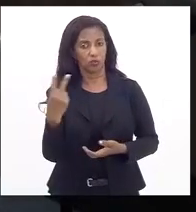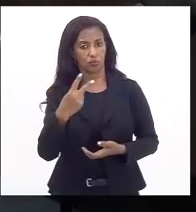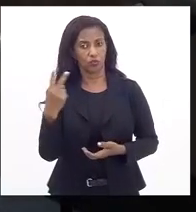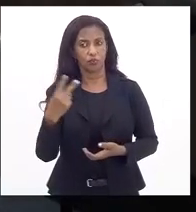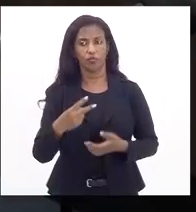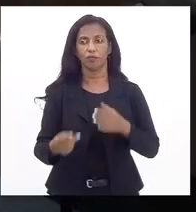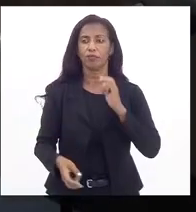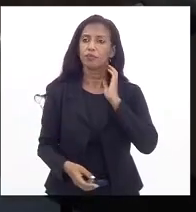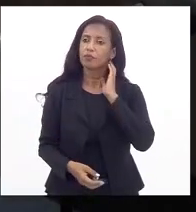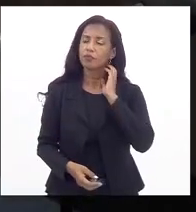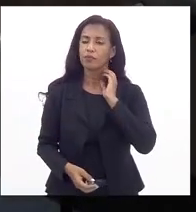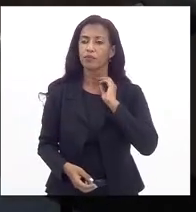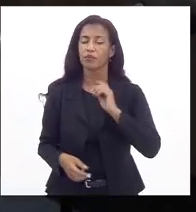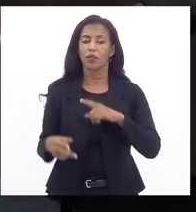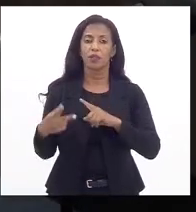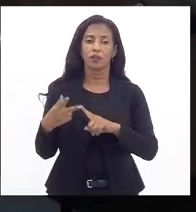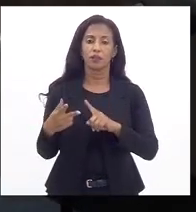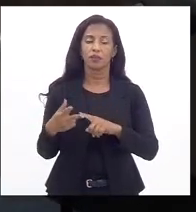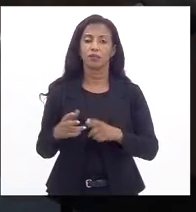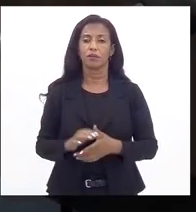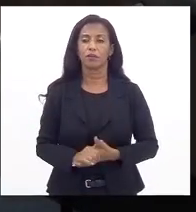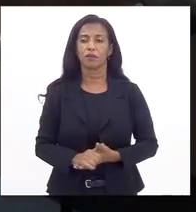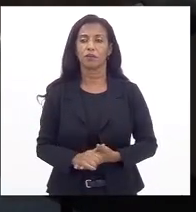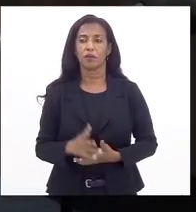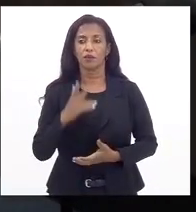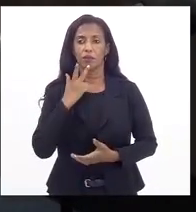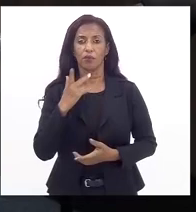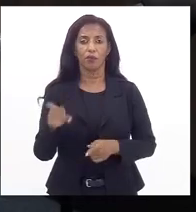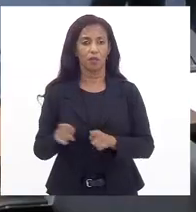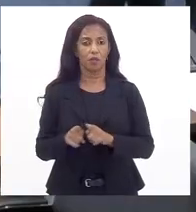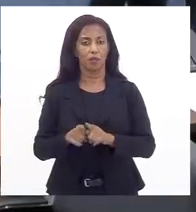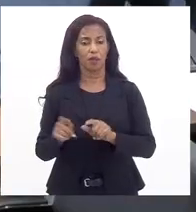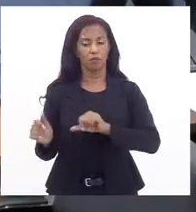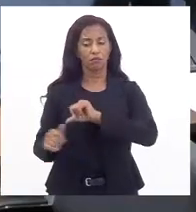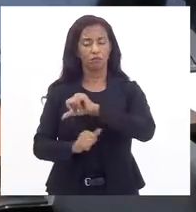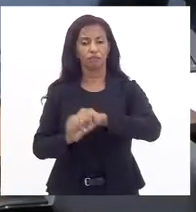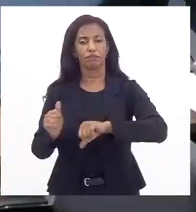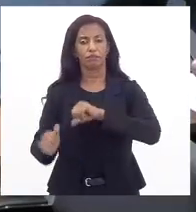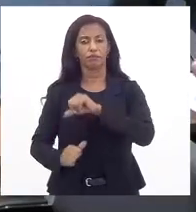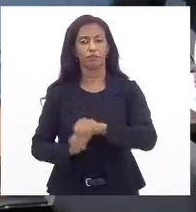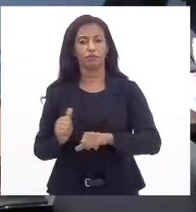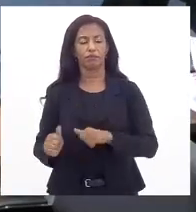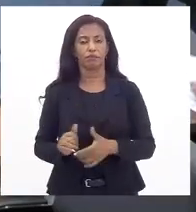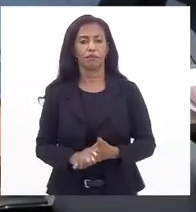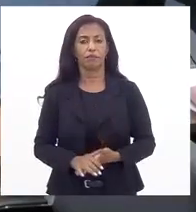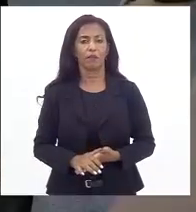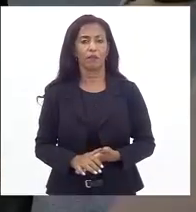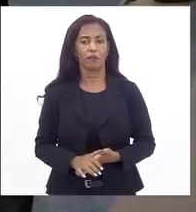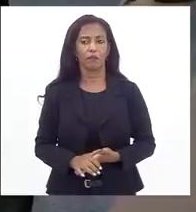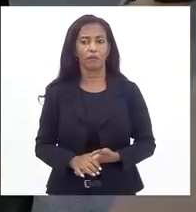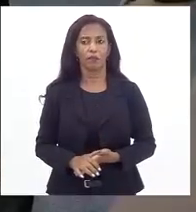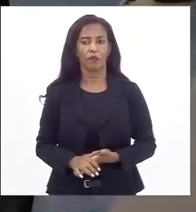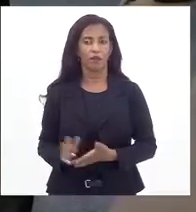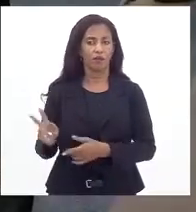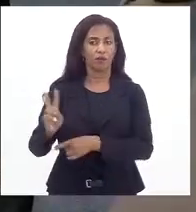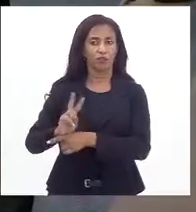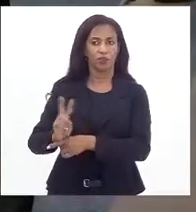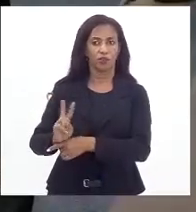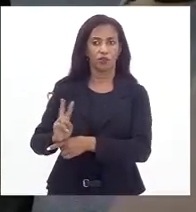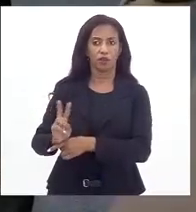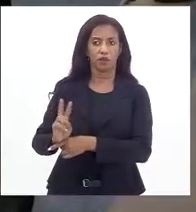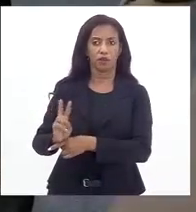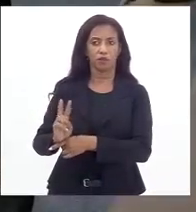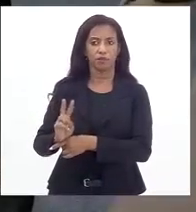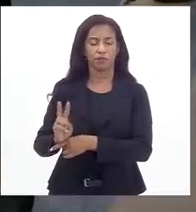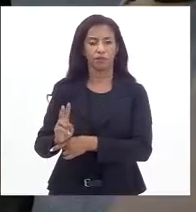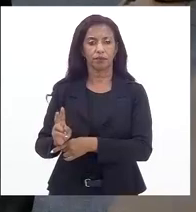duas coisas EA segunda foi dizer que a sua transferência tá sobre a Red da fiscalização